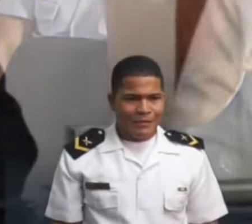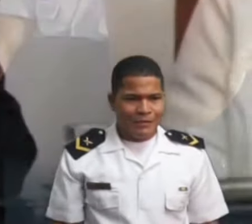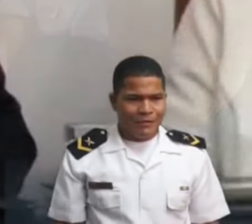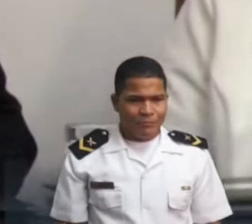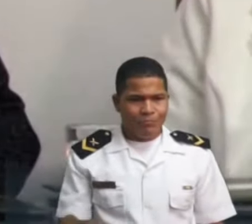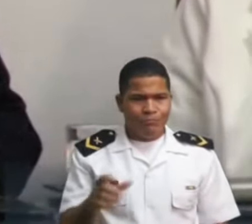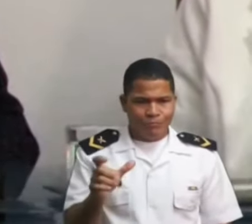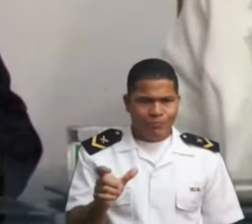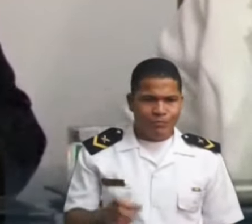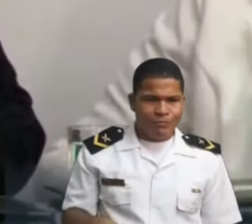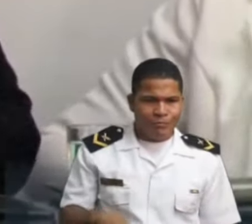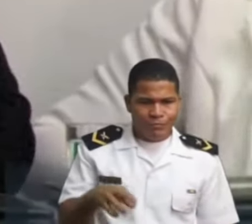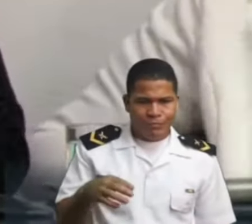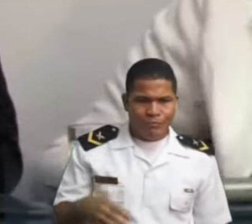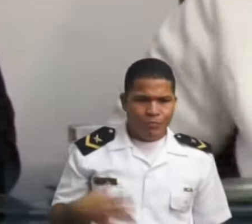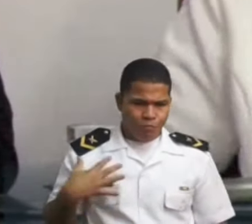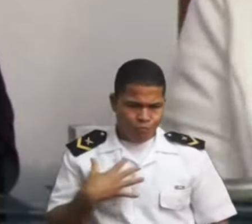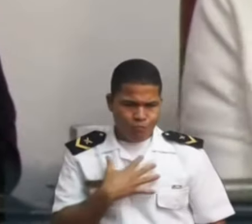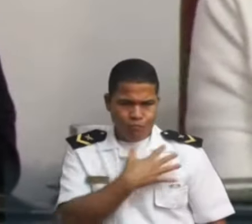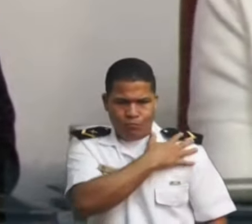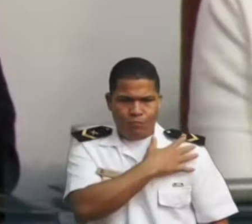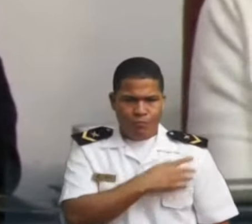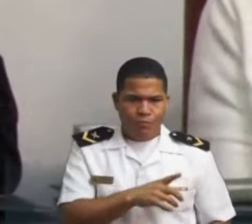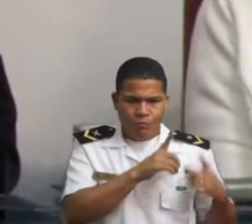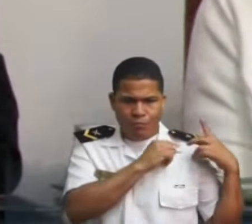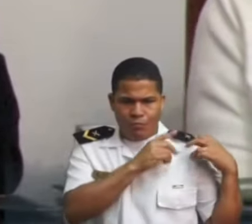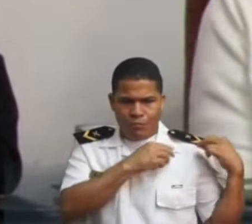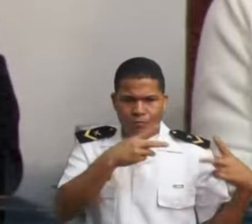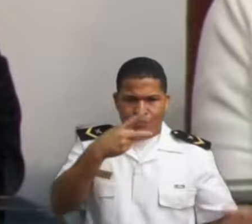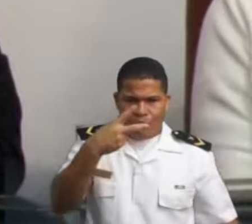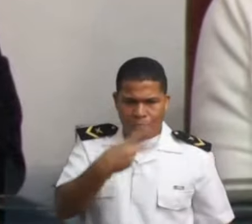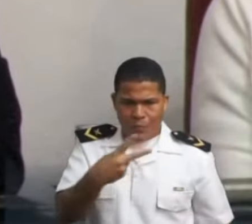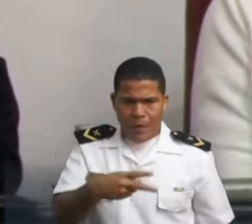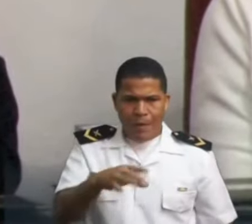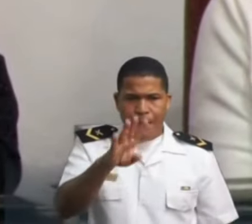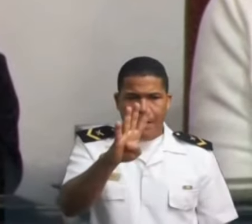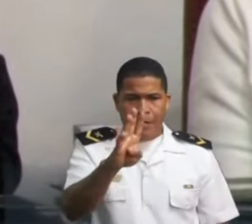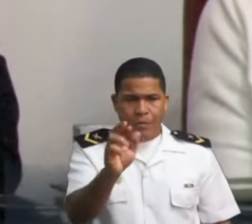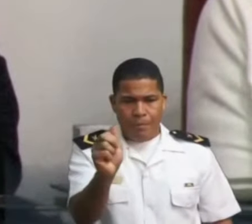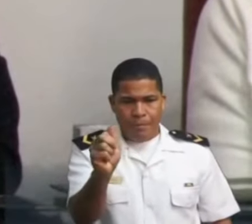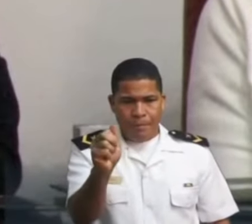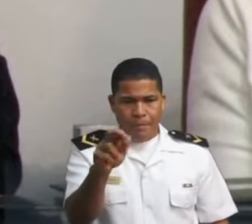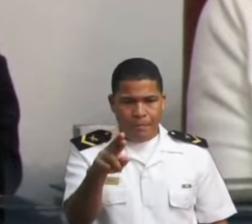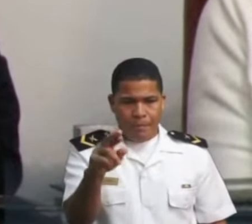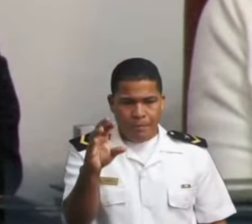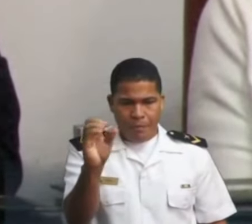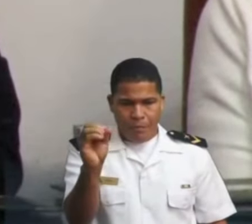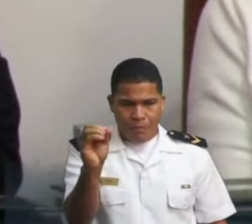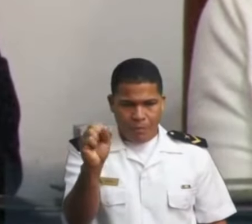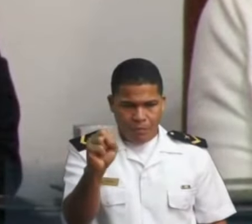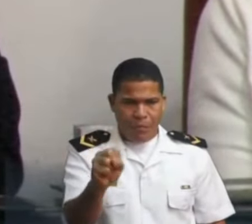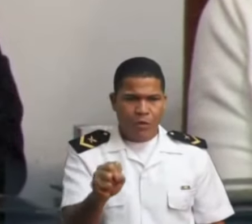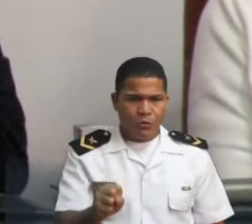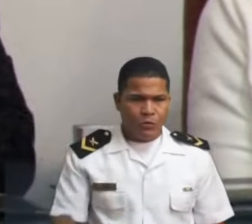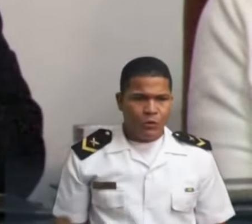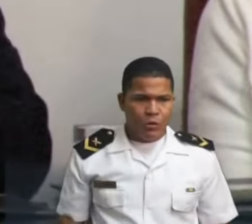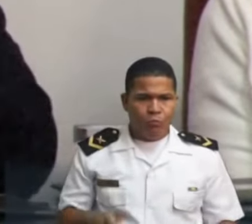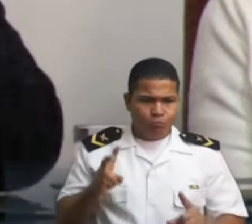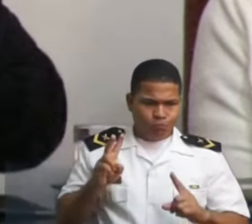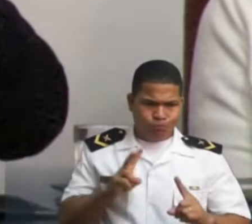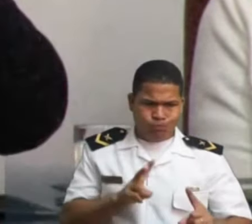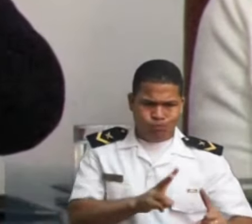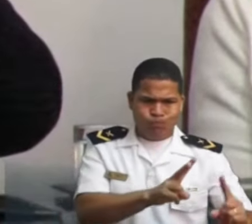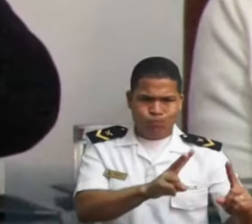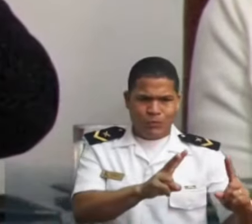Palavra com o senhor vice-almirante Luiz Otávio Barros Coutinho, diretor da Procuradoria